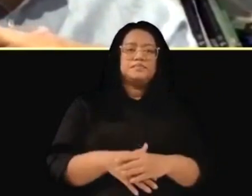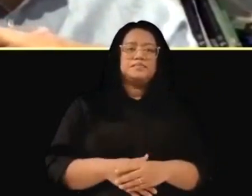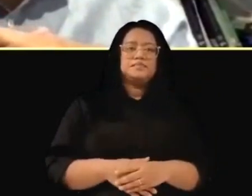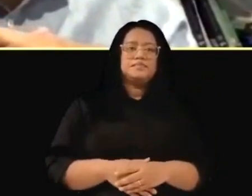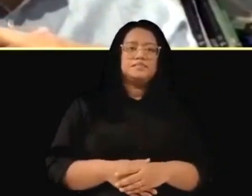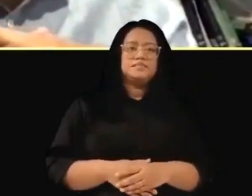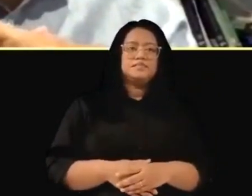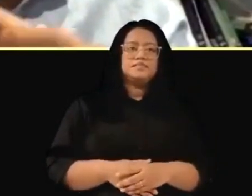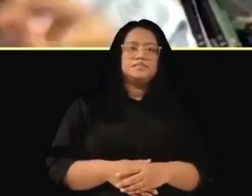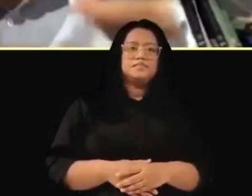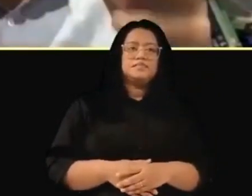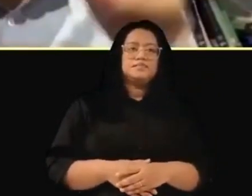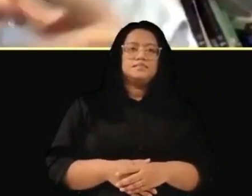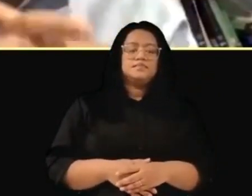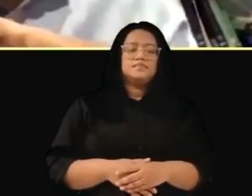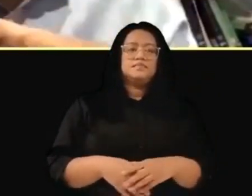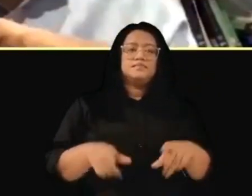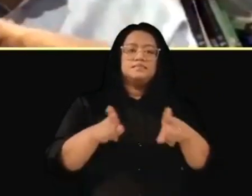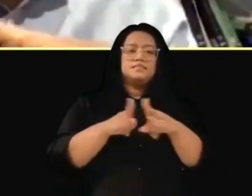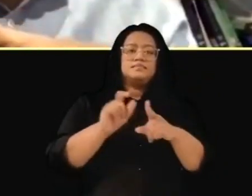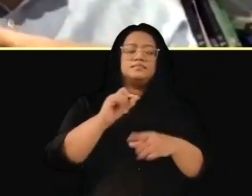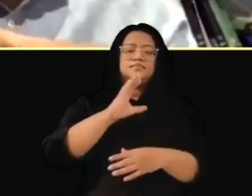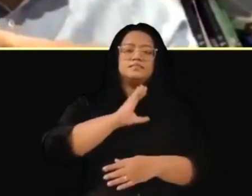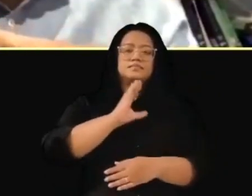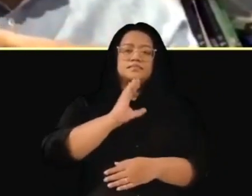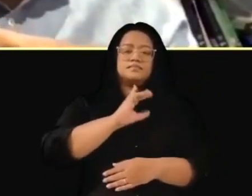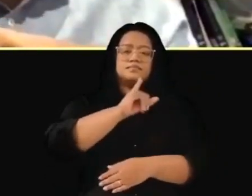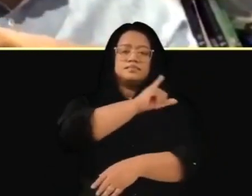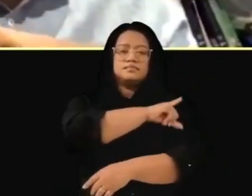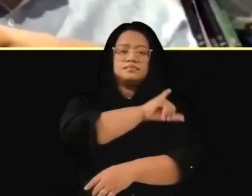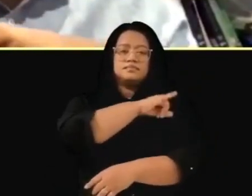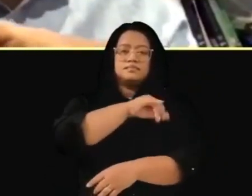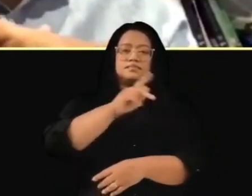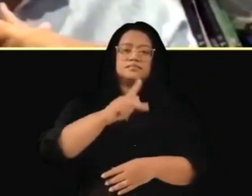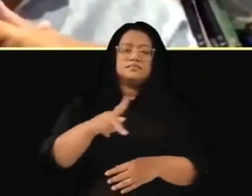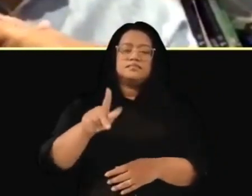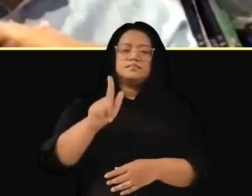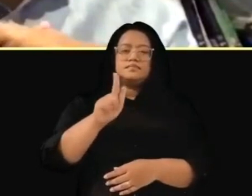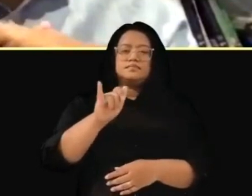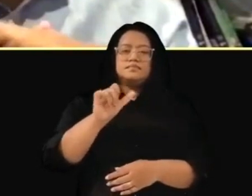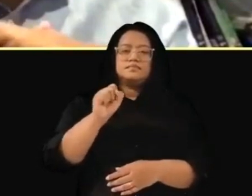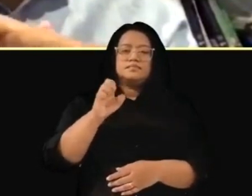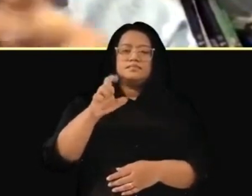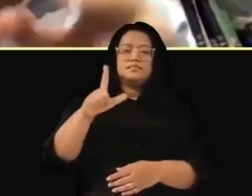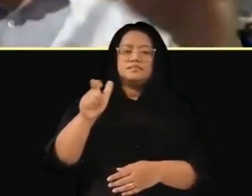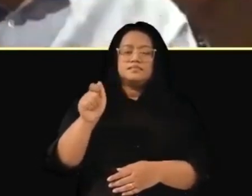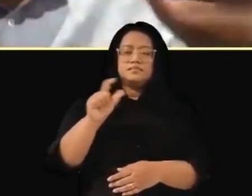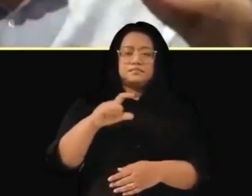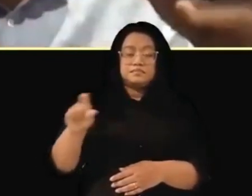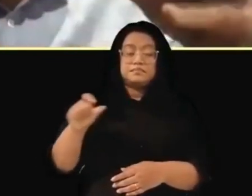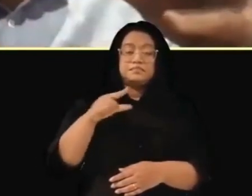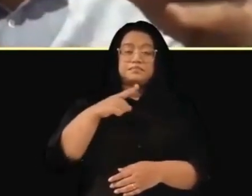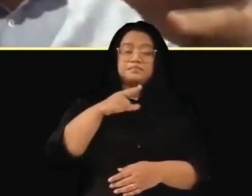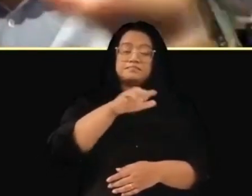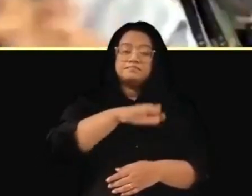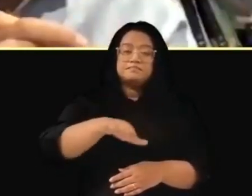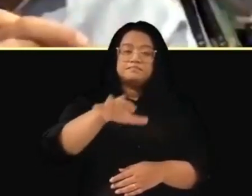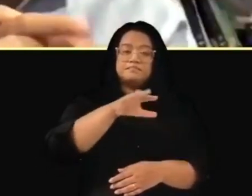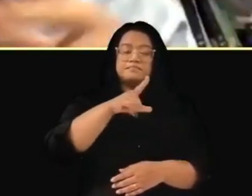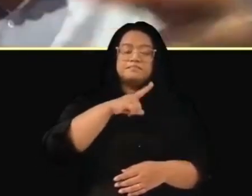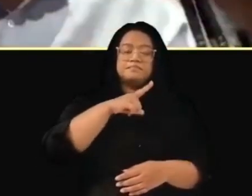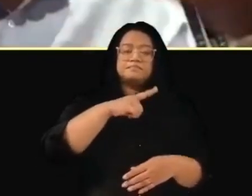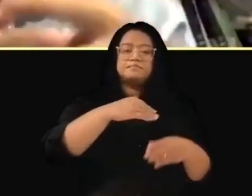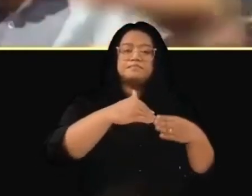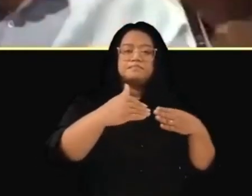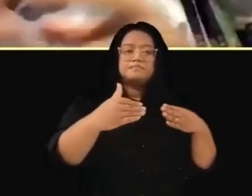que há uma colega do Rio de Janeiro, a professora Gisela Pires do Rio, ela diz que nós temos uma região transfronteiriça, na